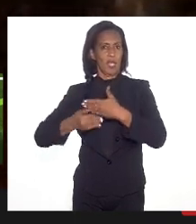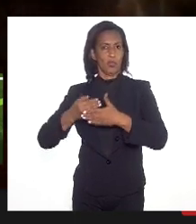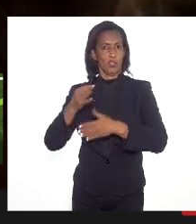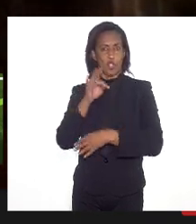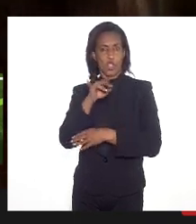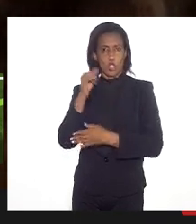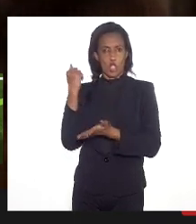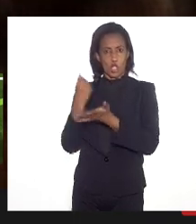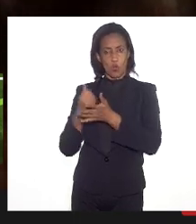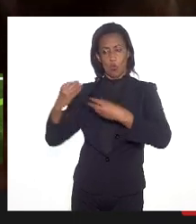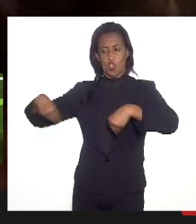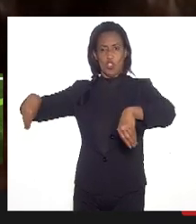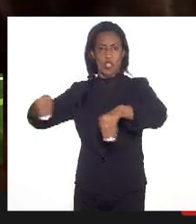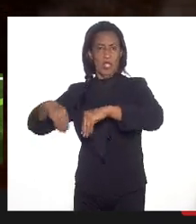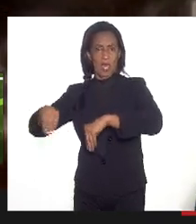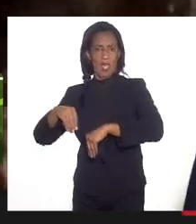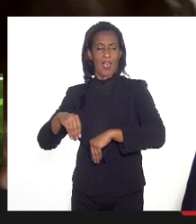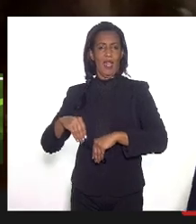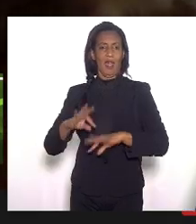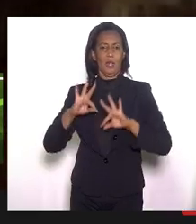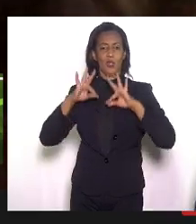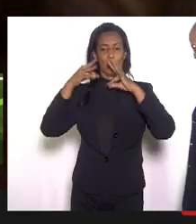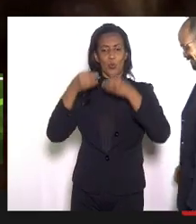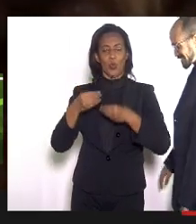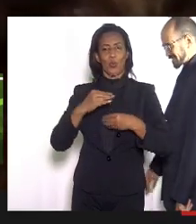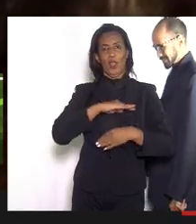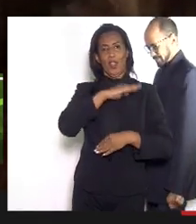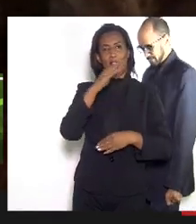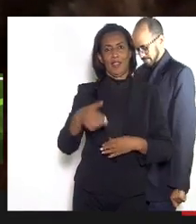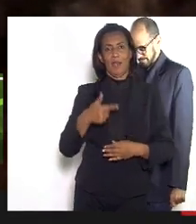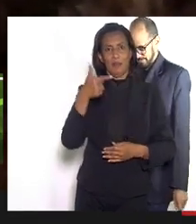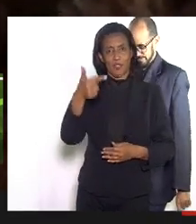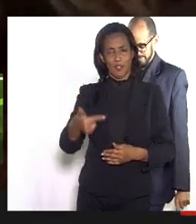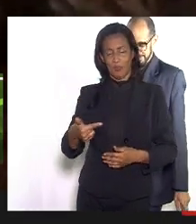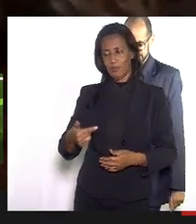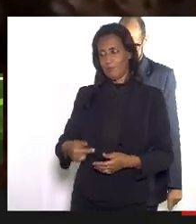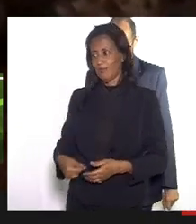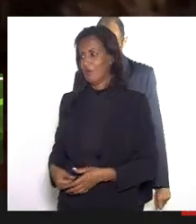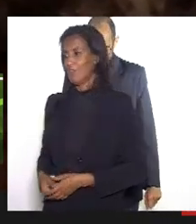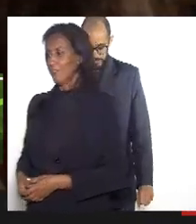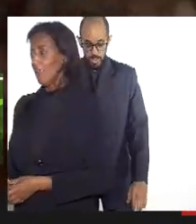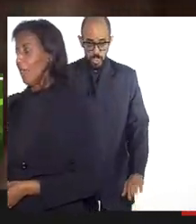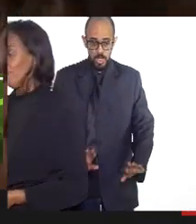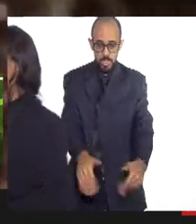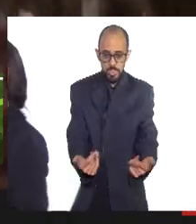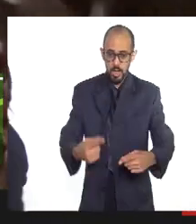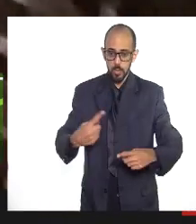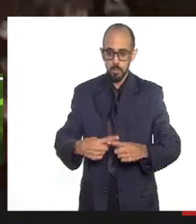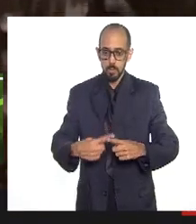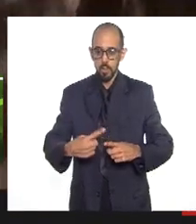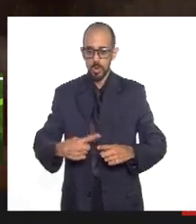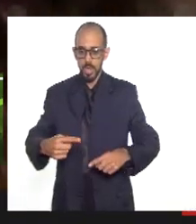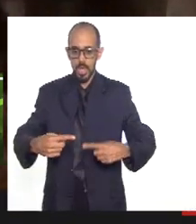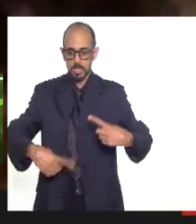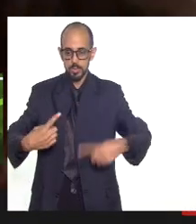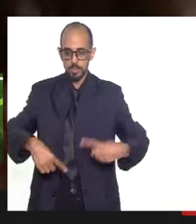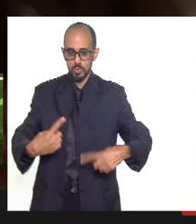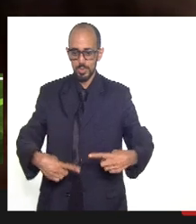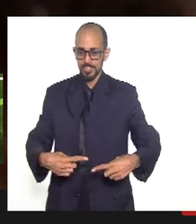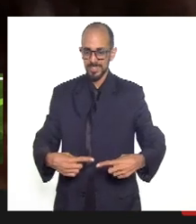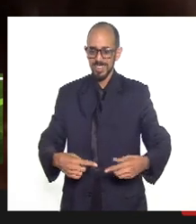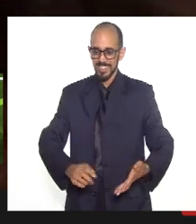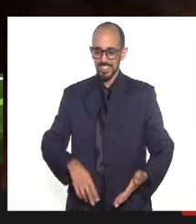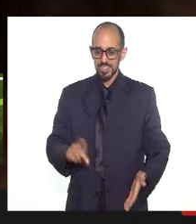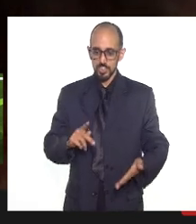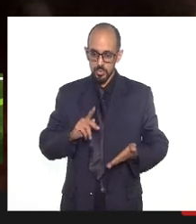com patrimônio, tudo vai até a página 2, né? Porque as políticas, de fato, não